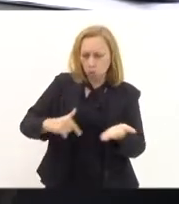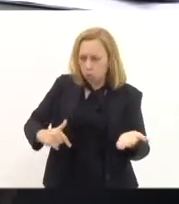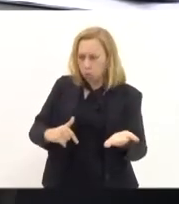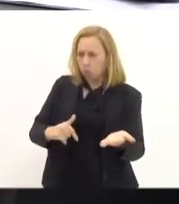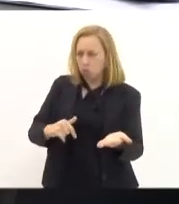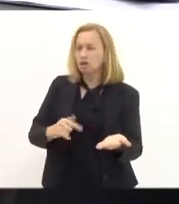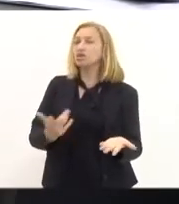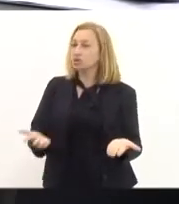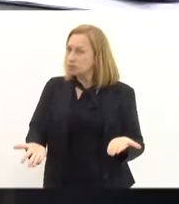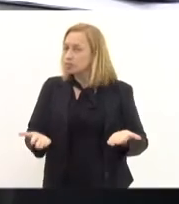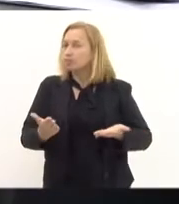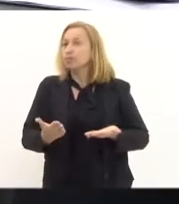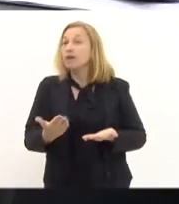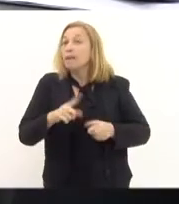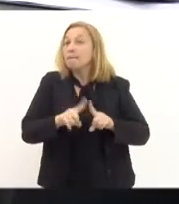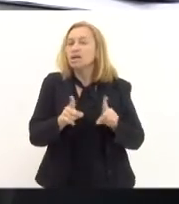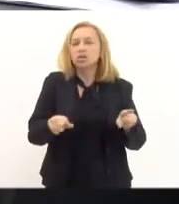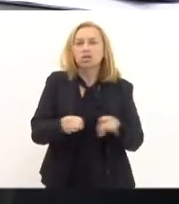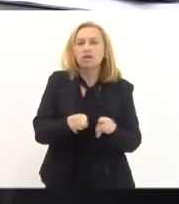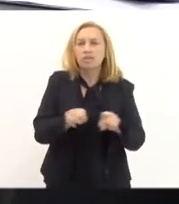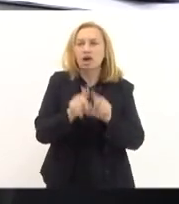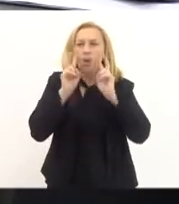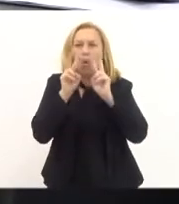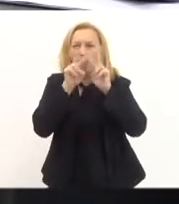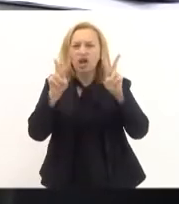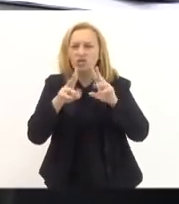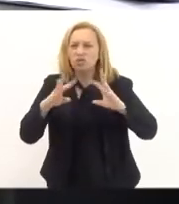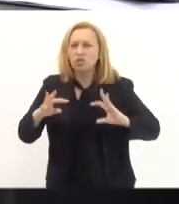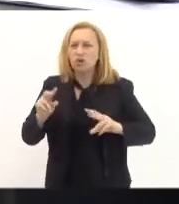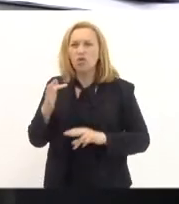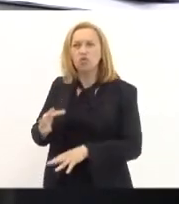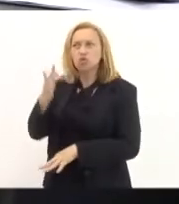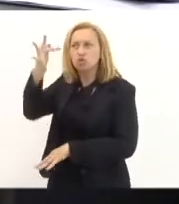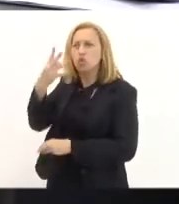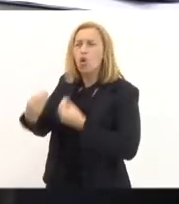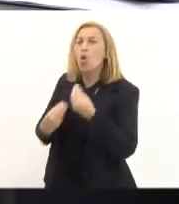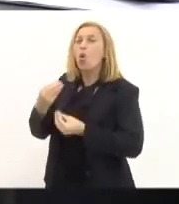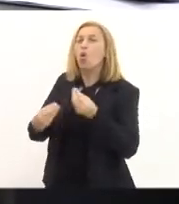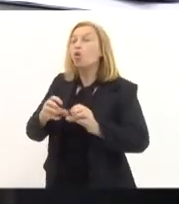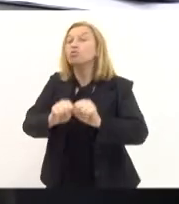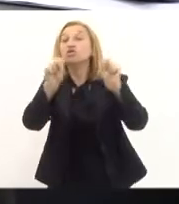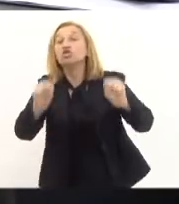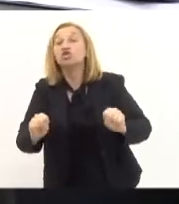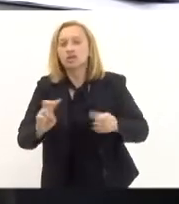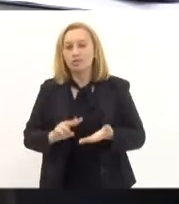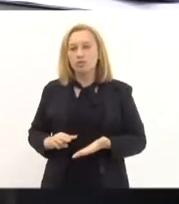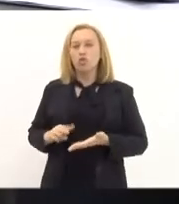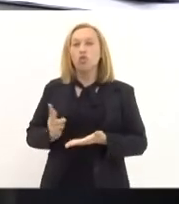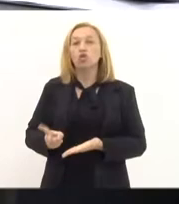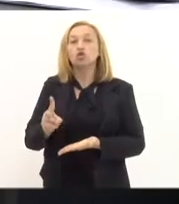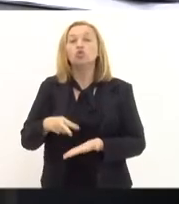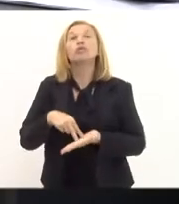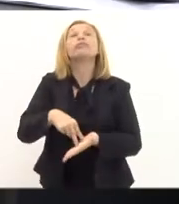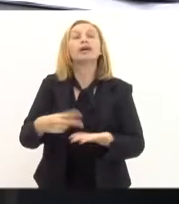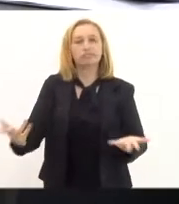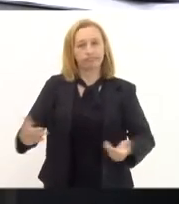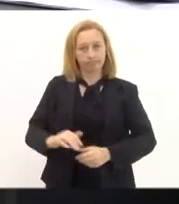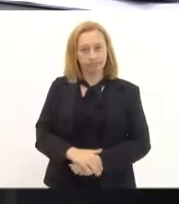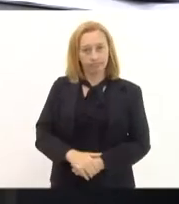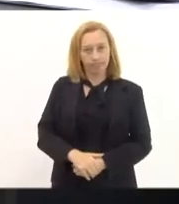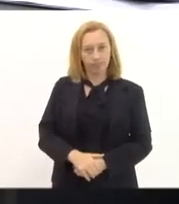etc mas também olhando para frente como é que esse sistema fica em pé né